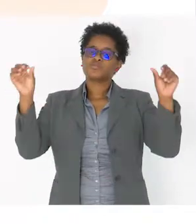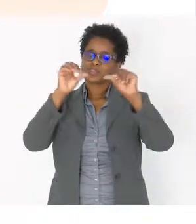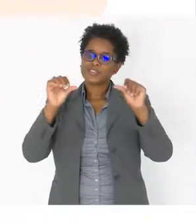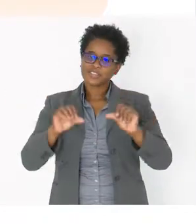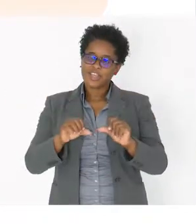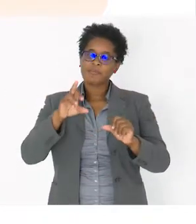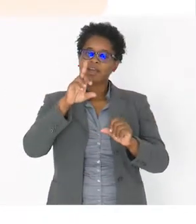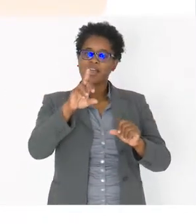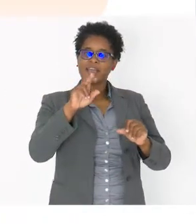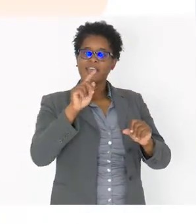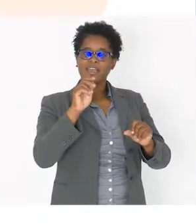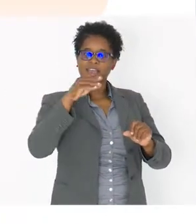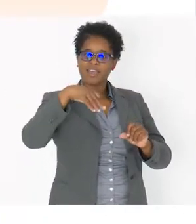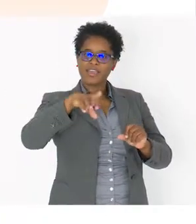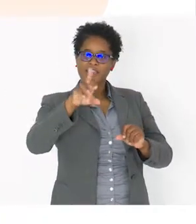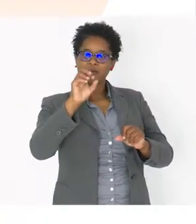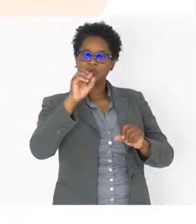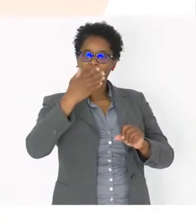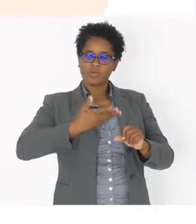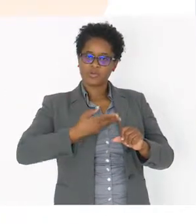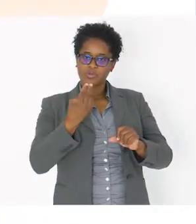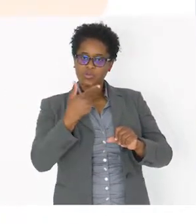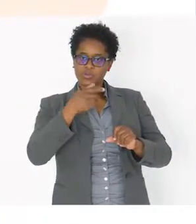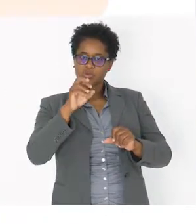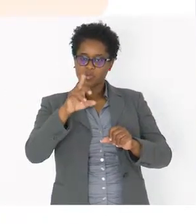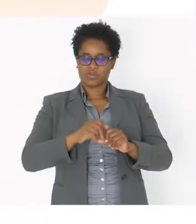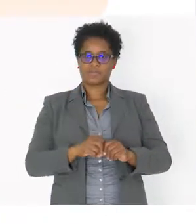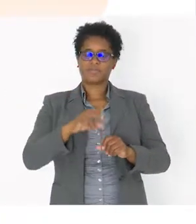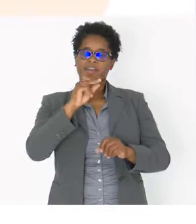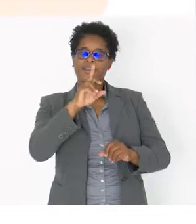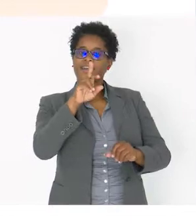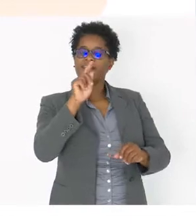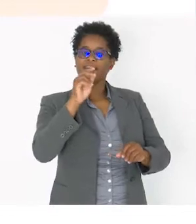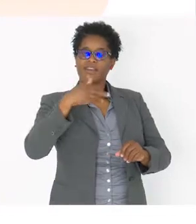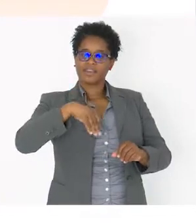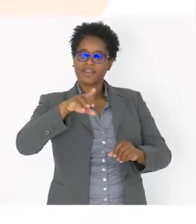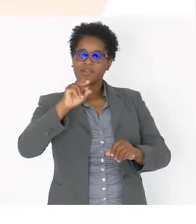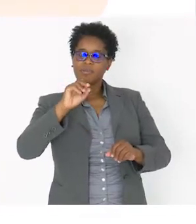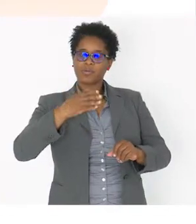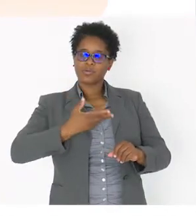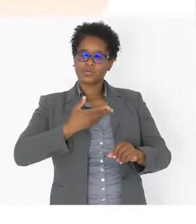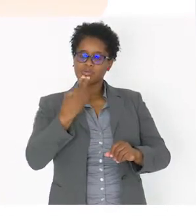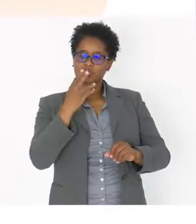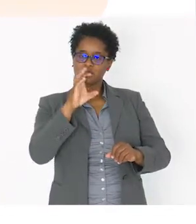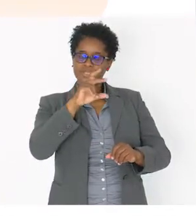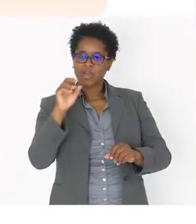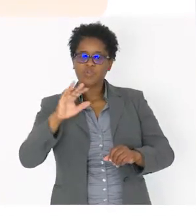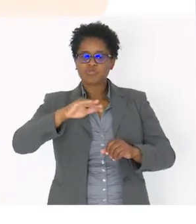sistema reprodutor. A reprodução, os principais